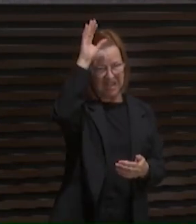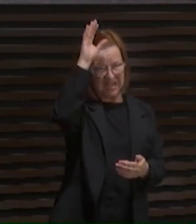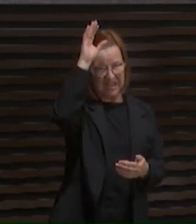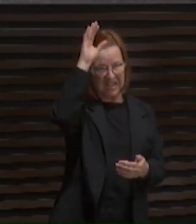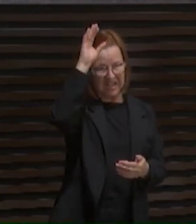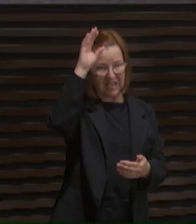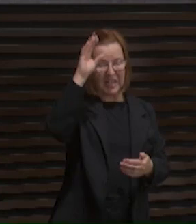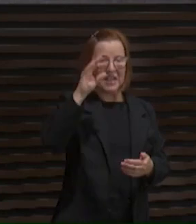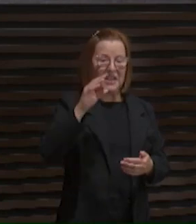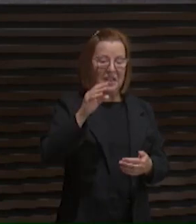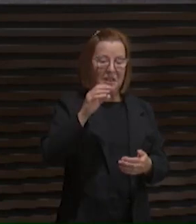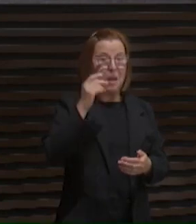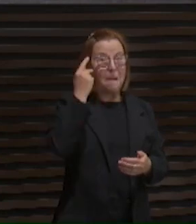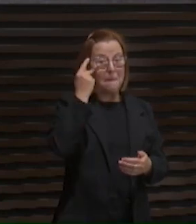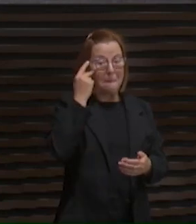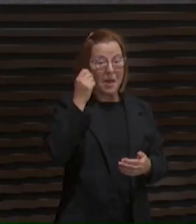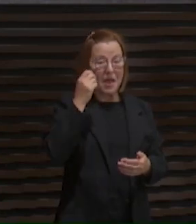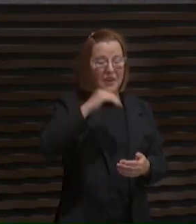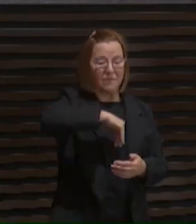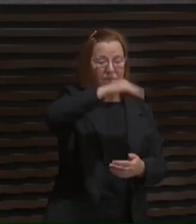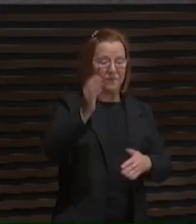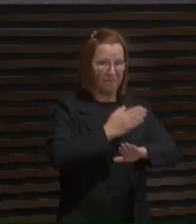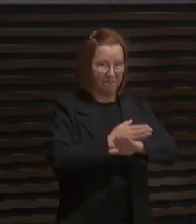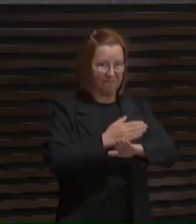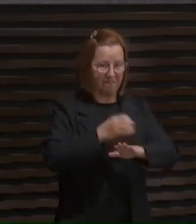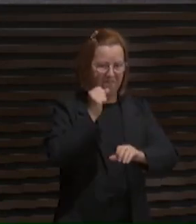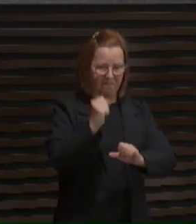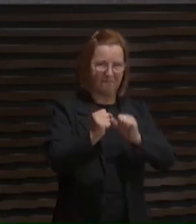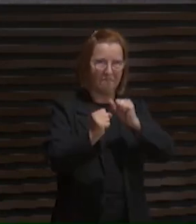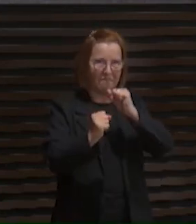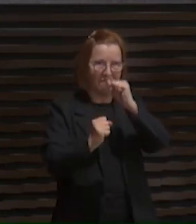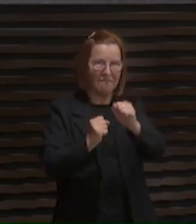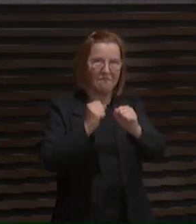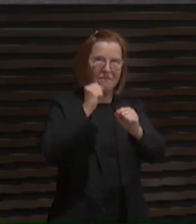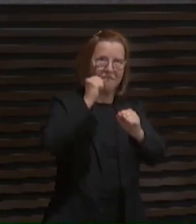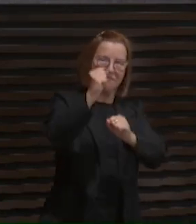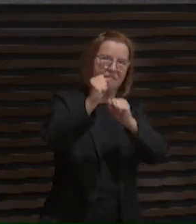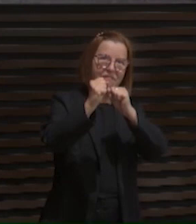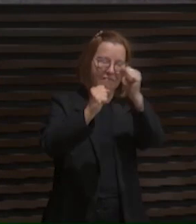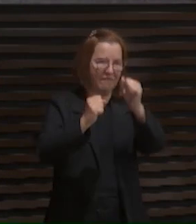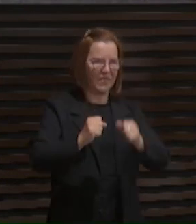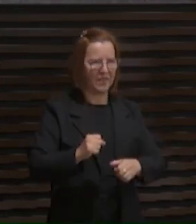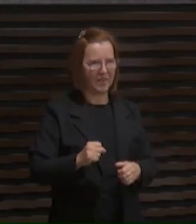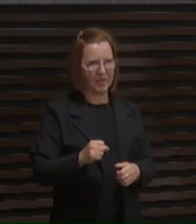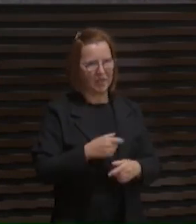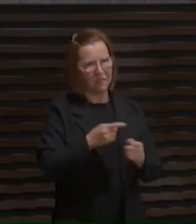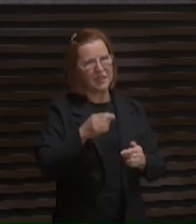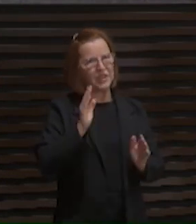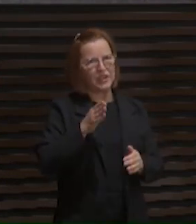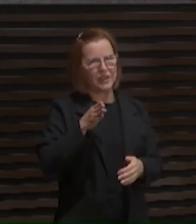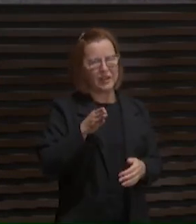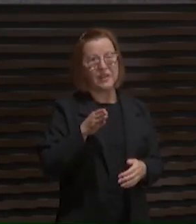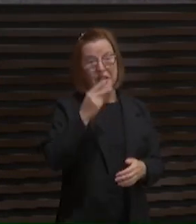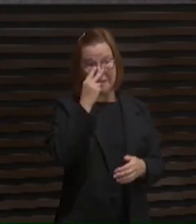encalhada? Ela não chega na Avenida Atlântica. Ela não consegue chegar do outro lado da rua. Essa é a